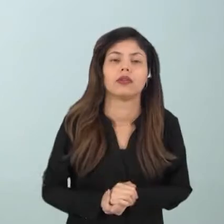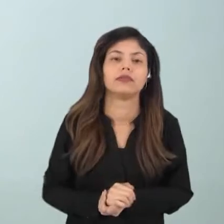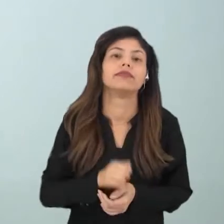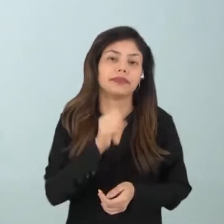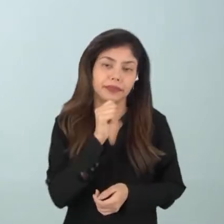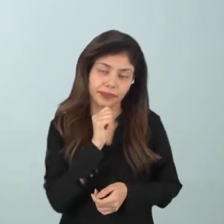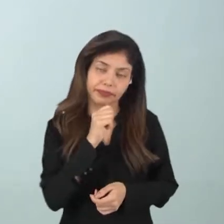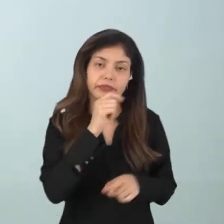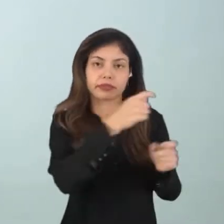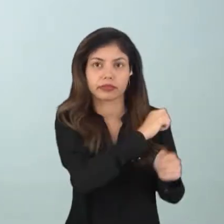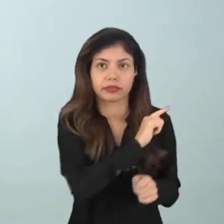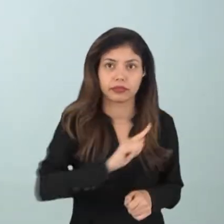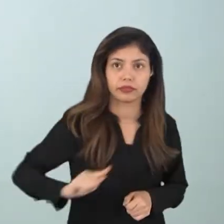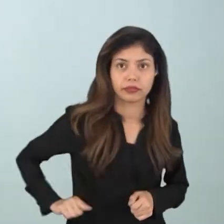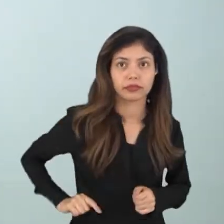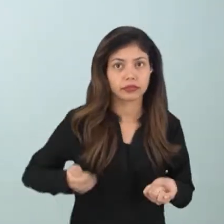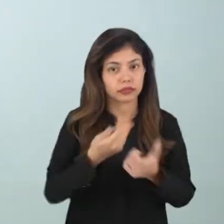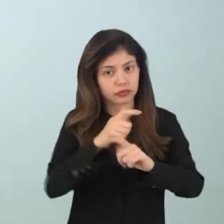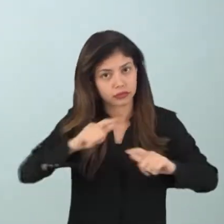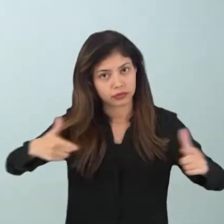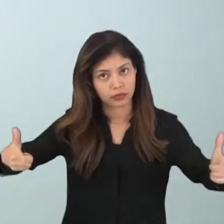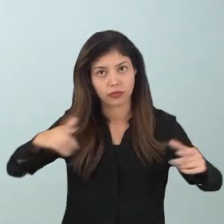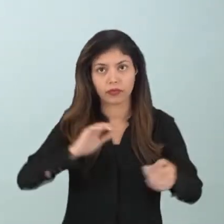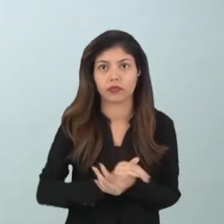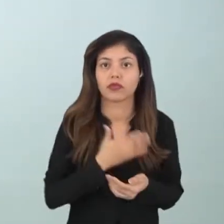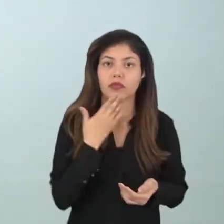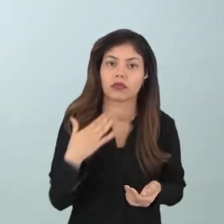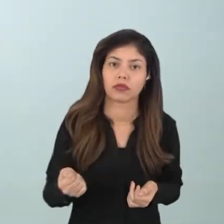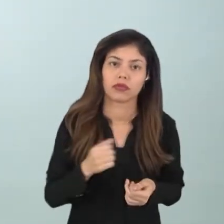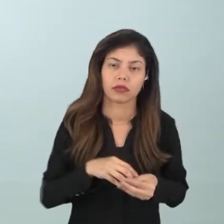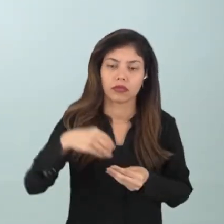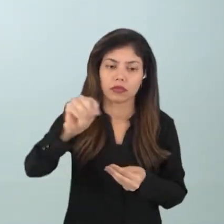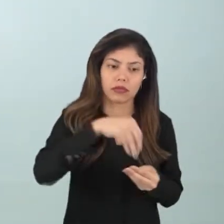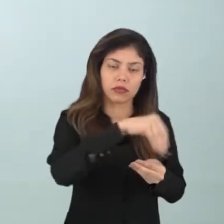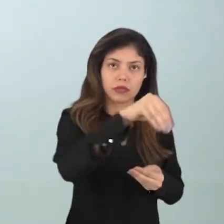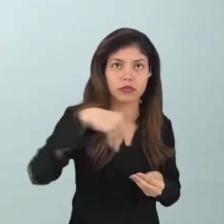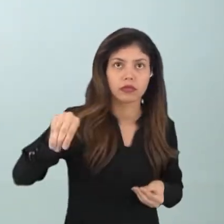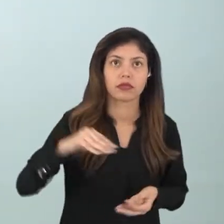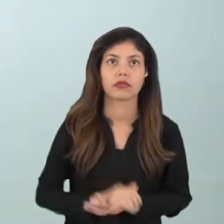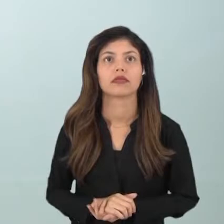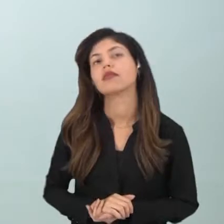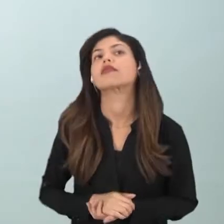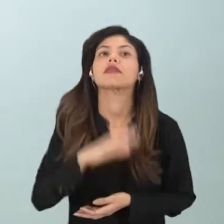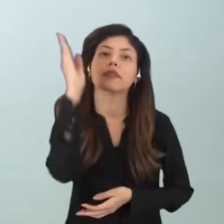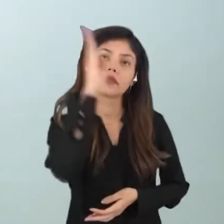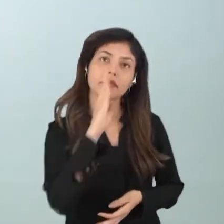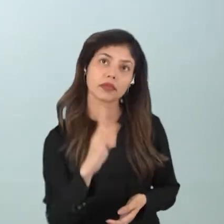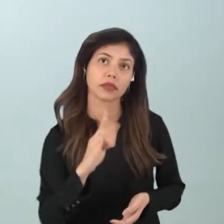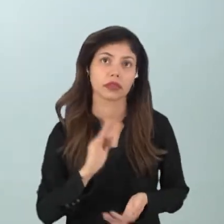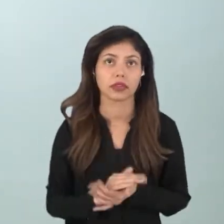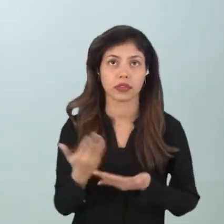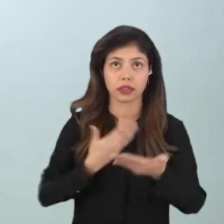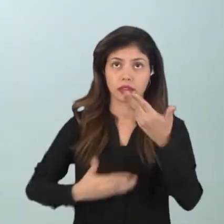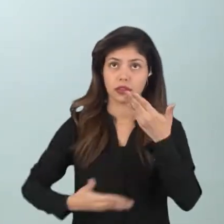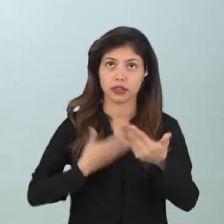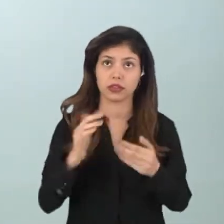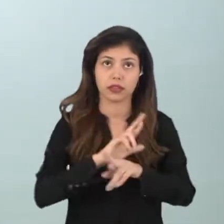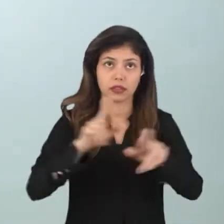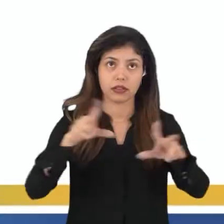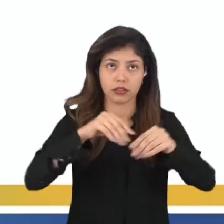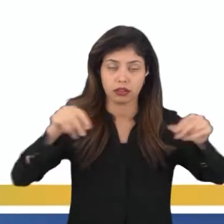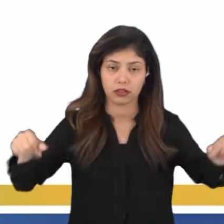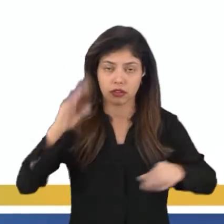o governo tem tentado diversificar outras malhas de transporte. No Brasil, foi a integração